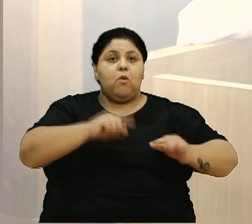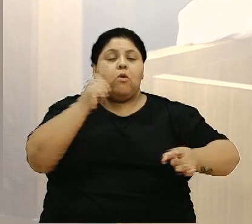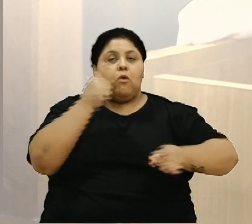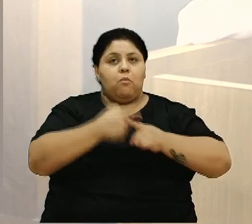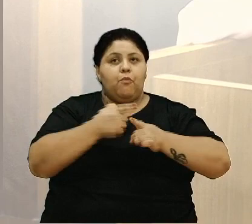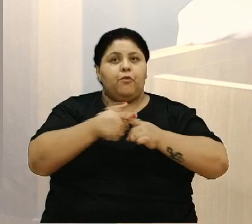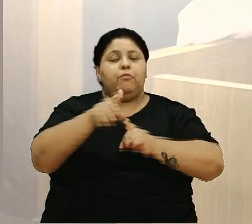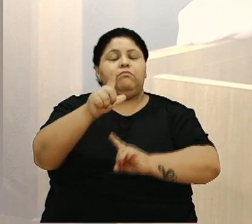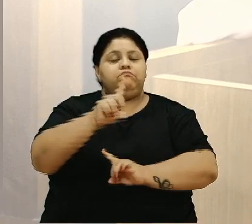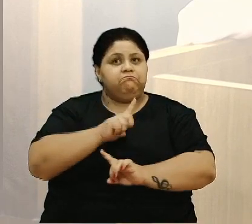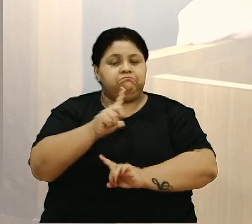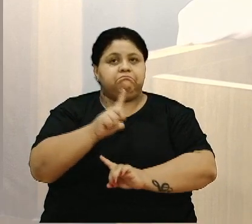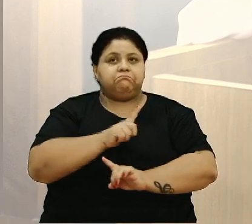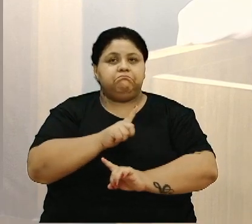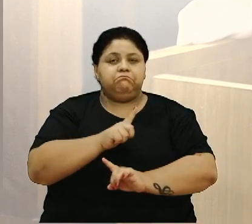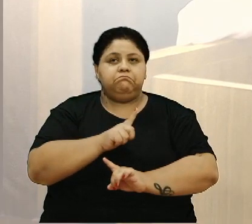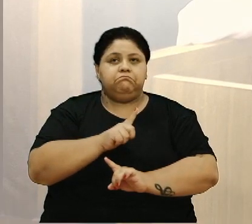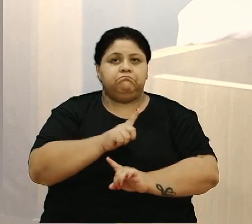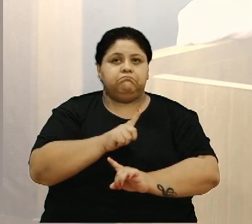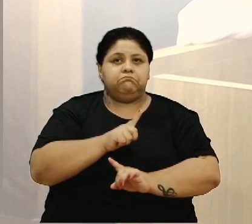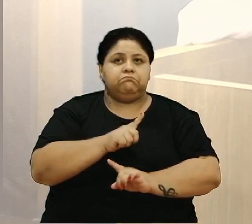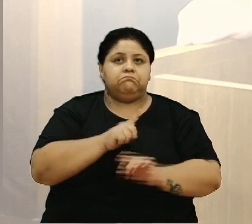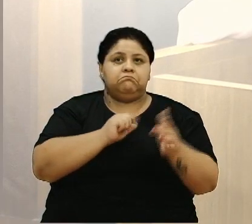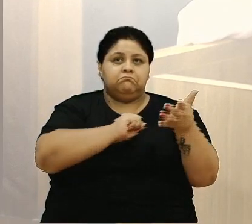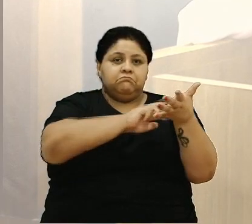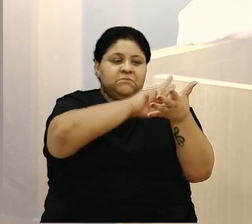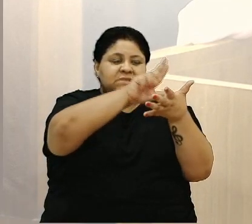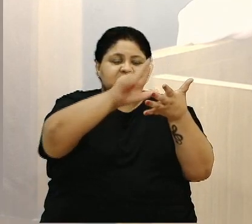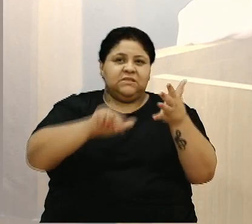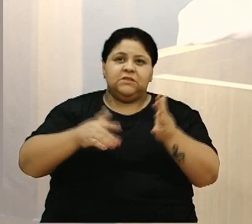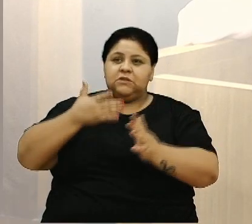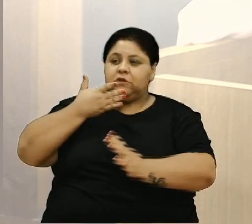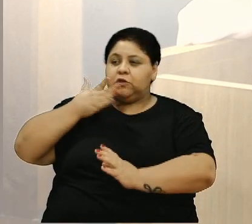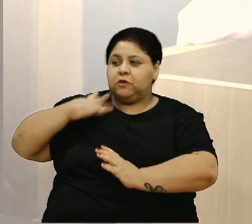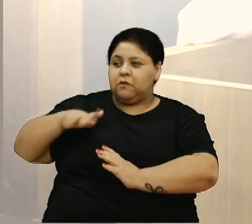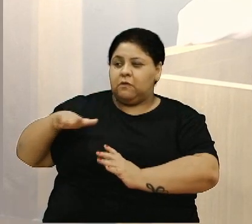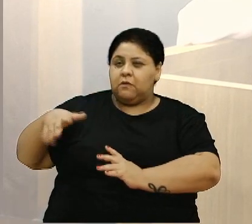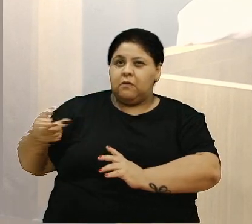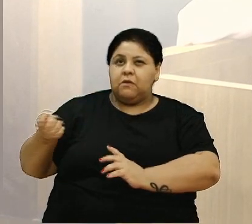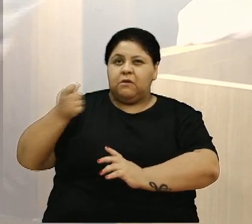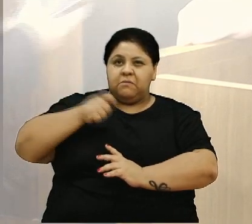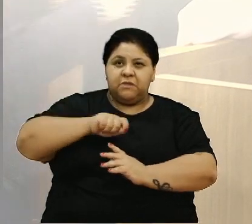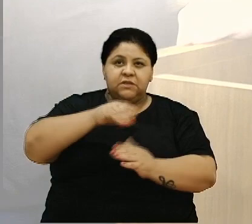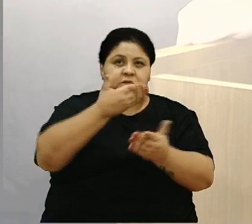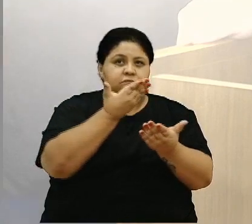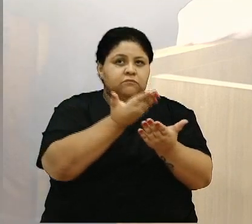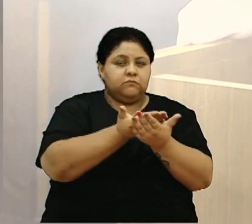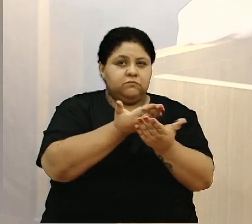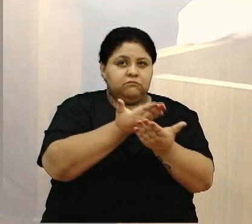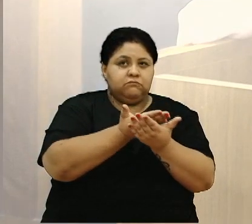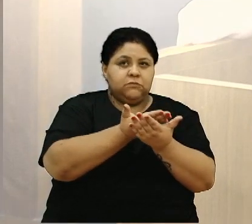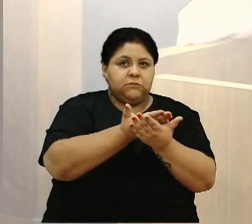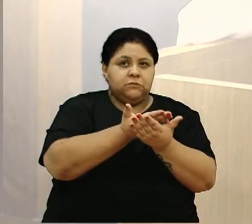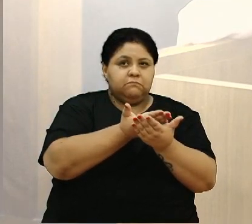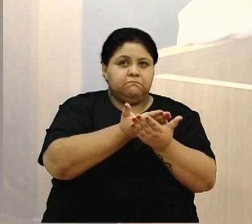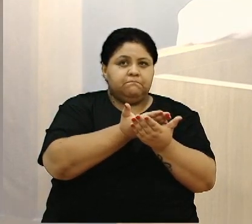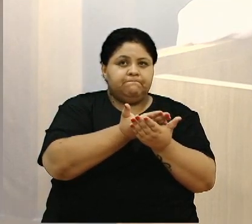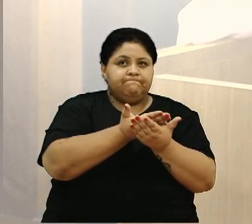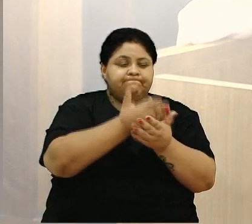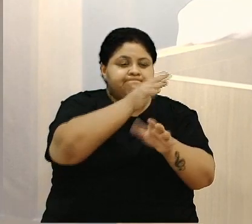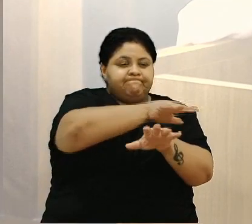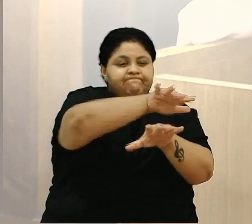temos diversas crianças que precisam estudar. O zoneamento daquela região ele está